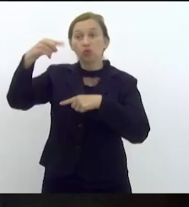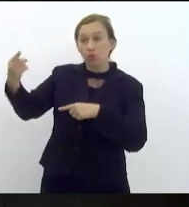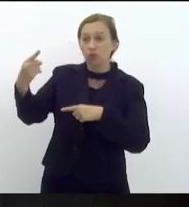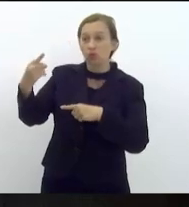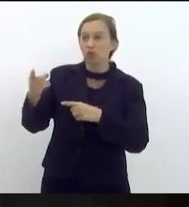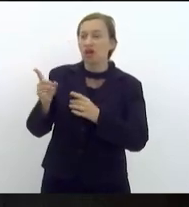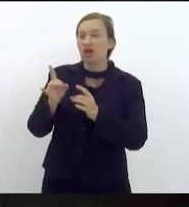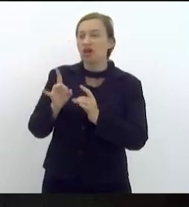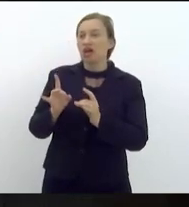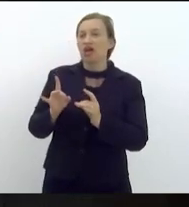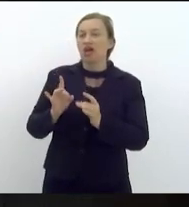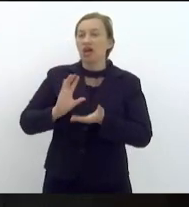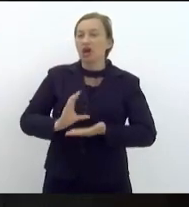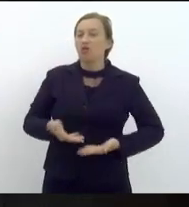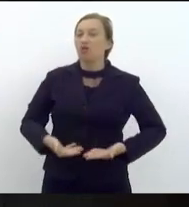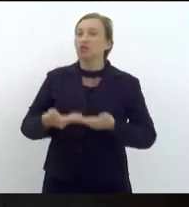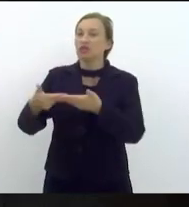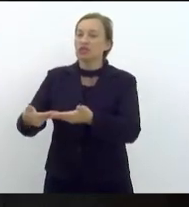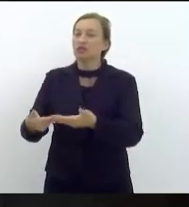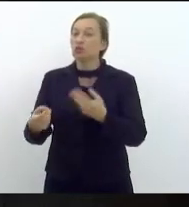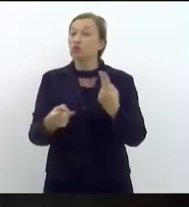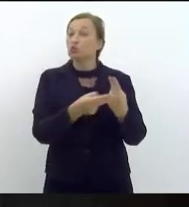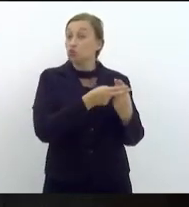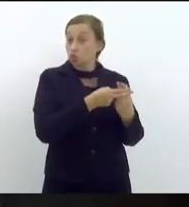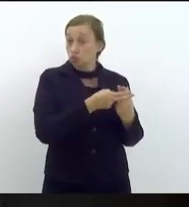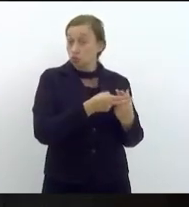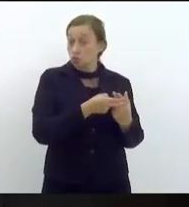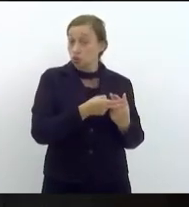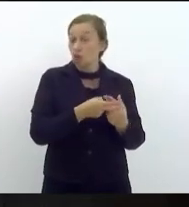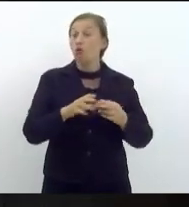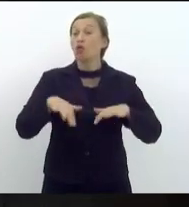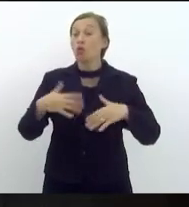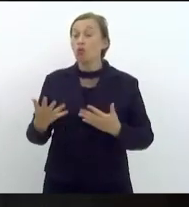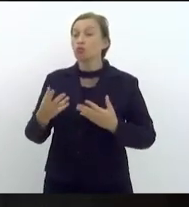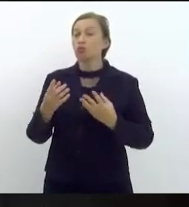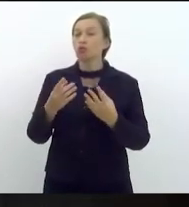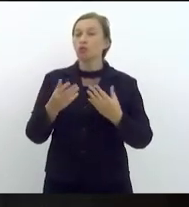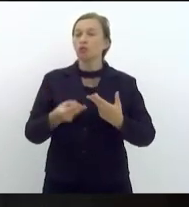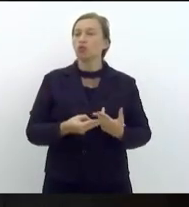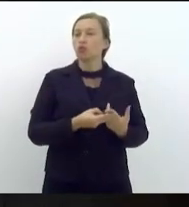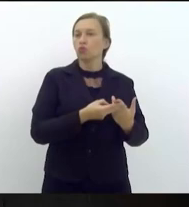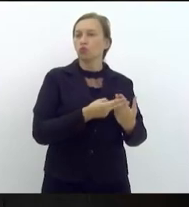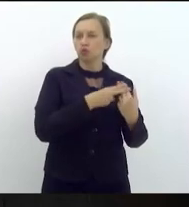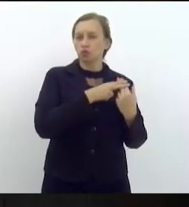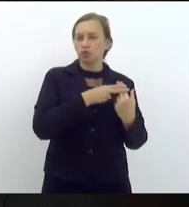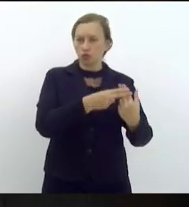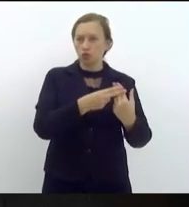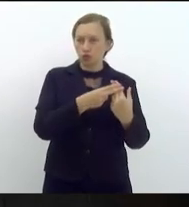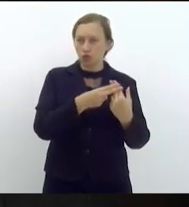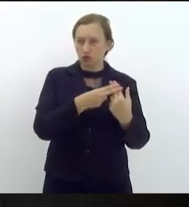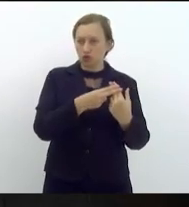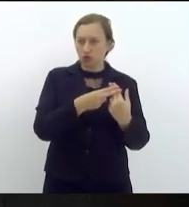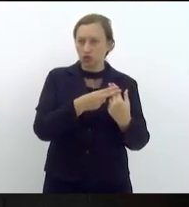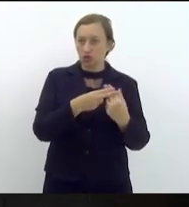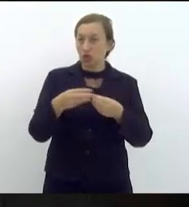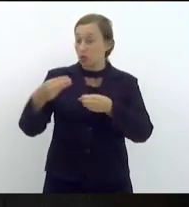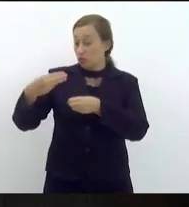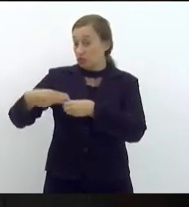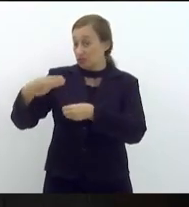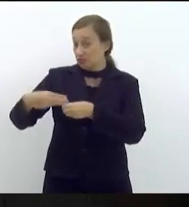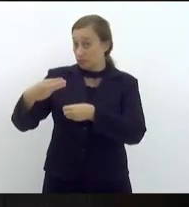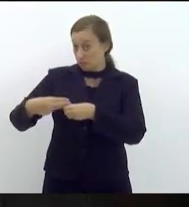fornecimento Jesus Estadual como SUS é tripartite nós não podemos legislar sobre suas Municipal